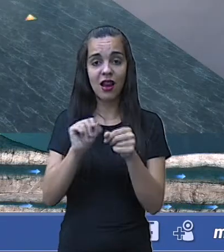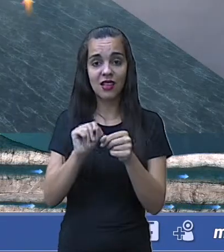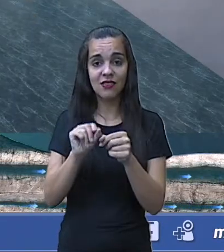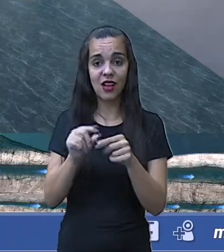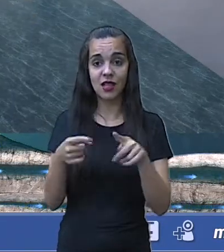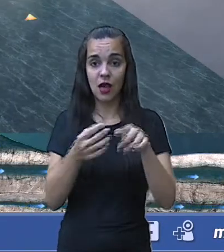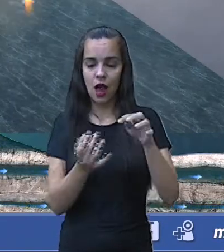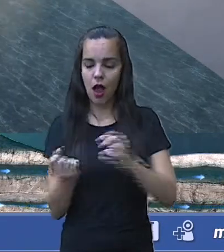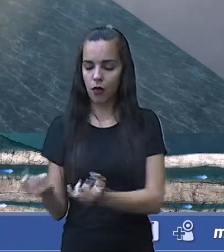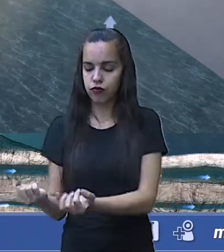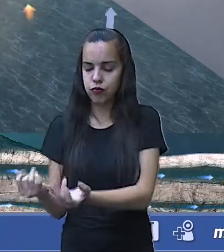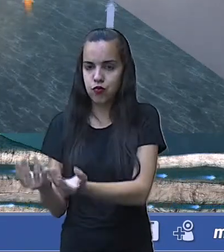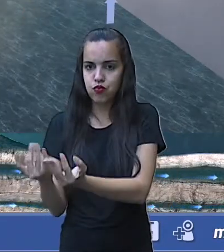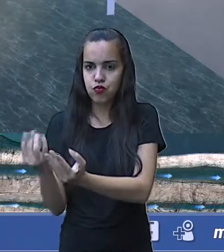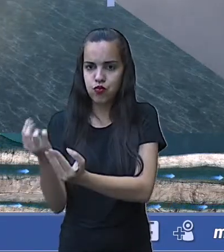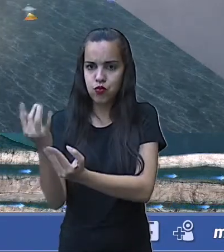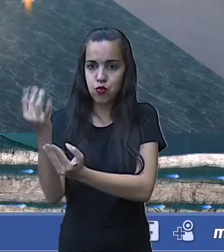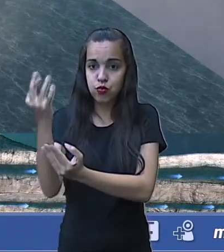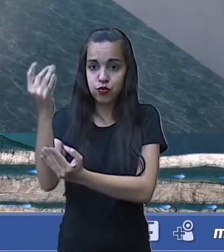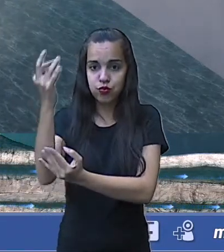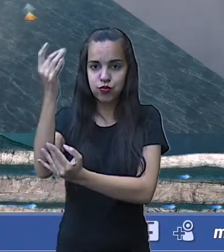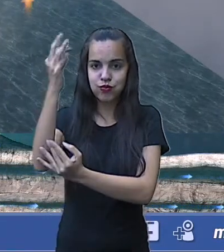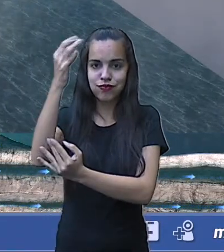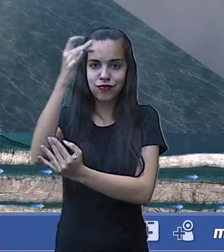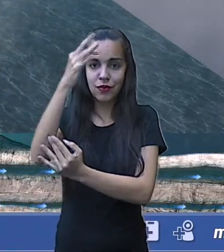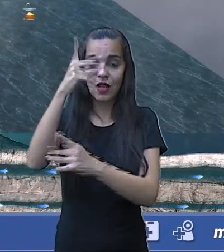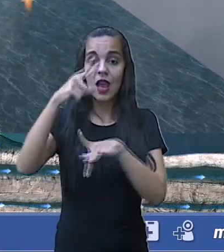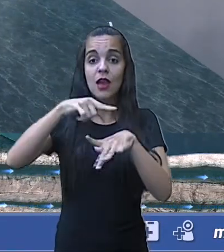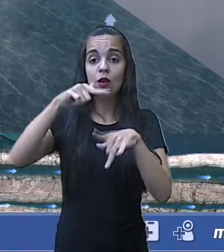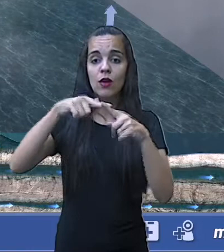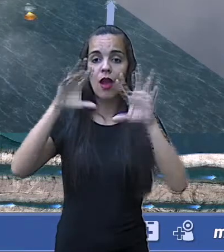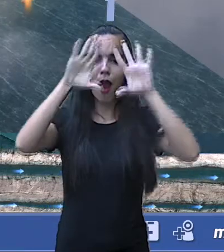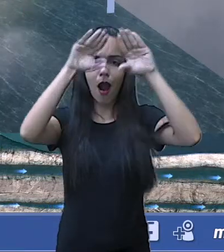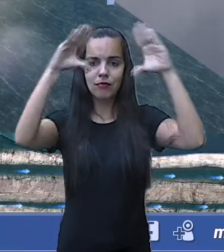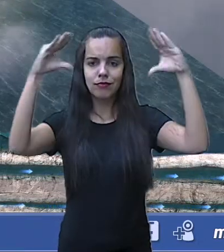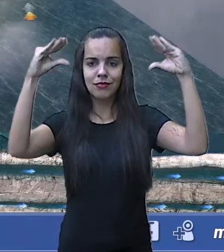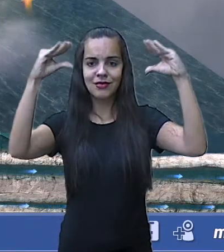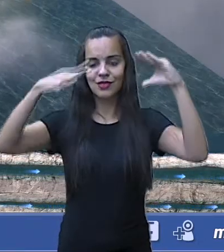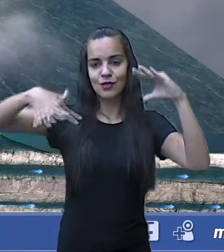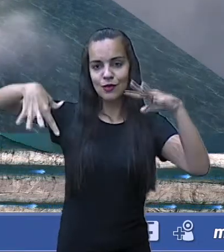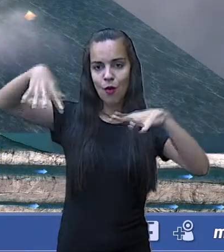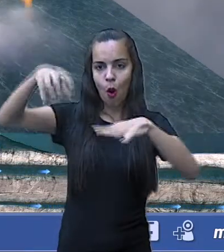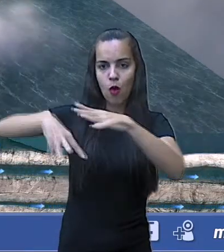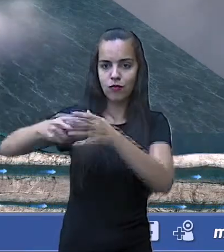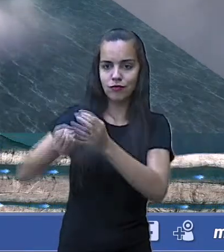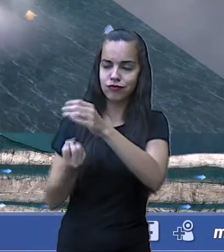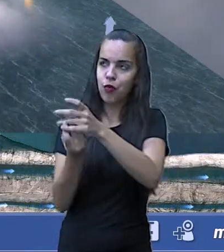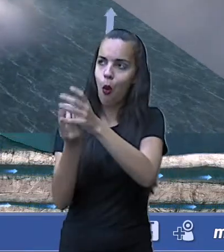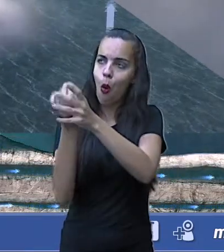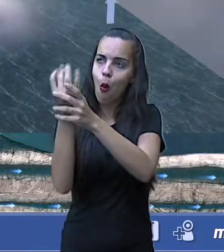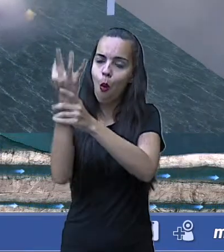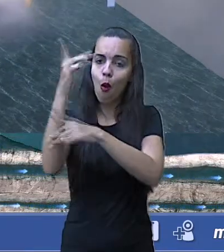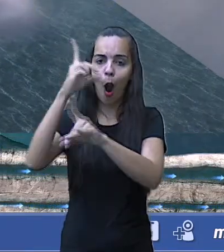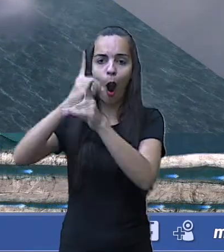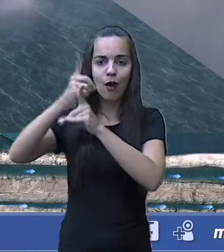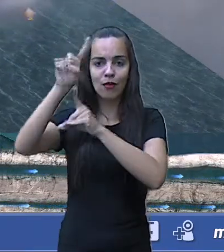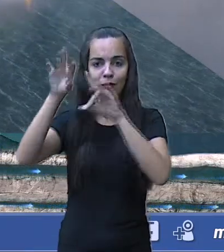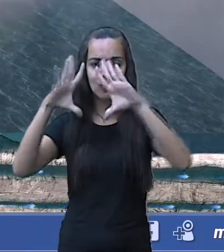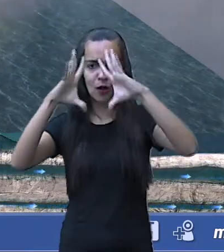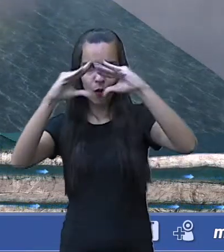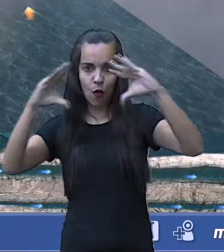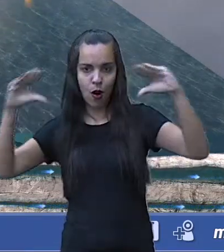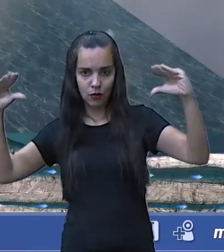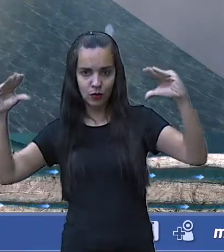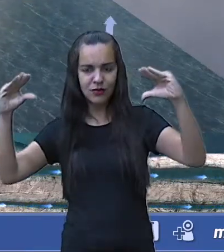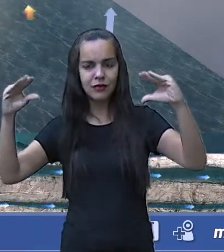vão evaporar, vão se tornar nuvens e elas vão se precipitar. E é importante,